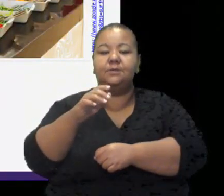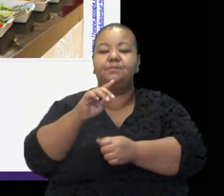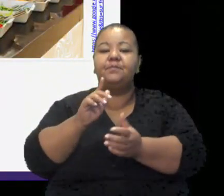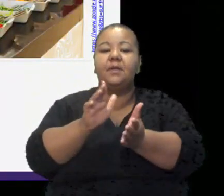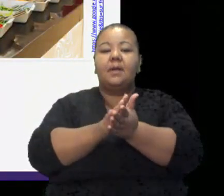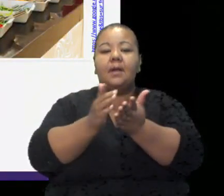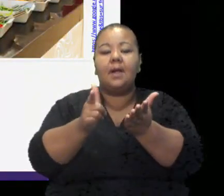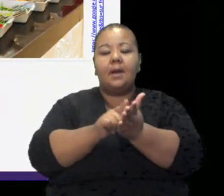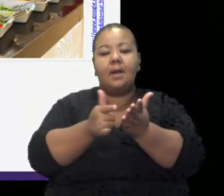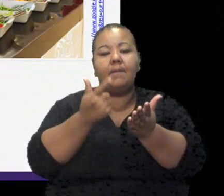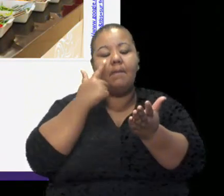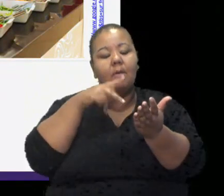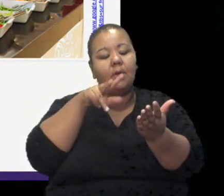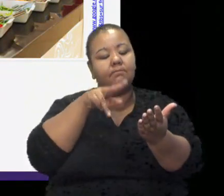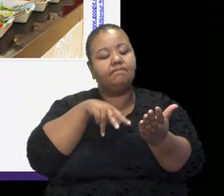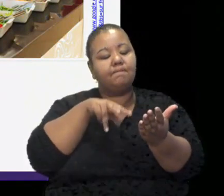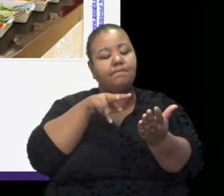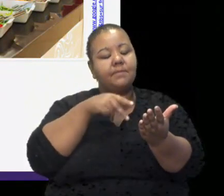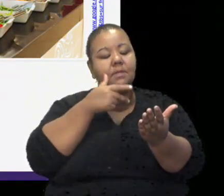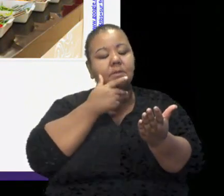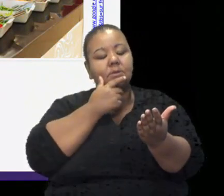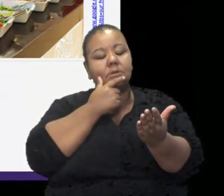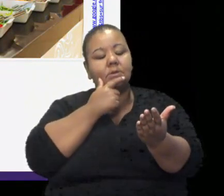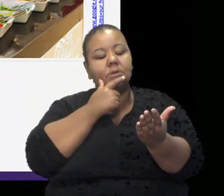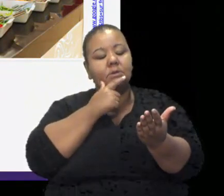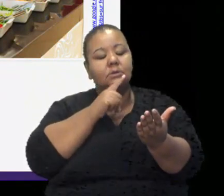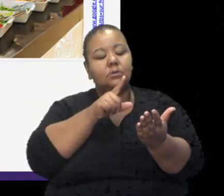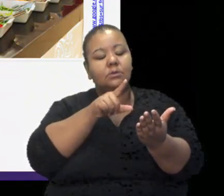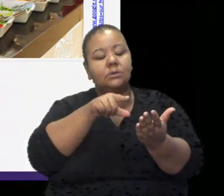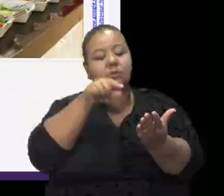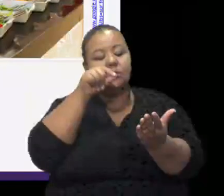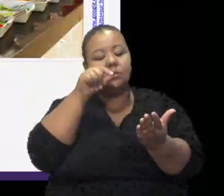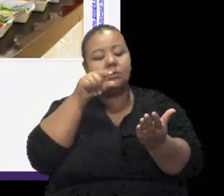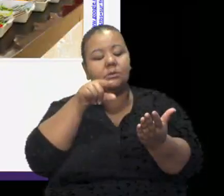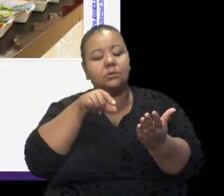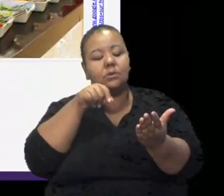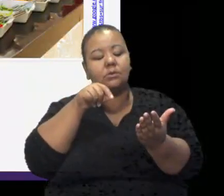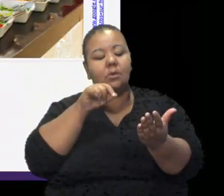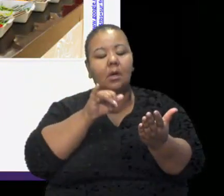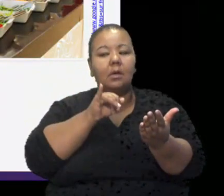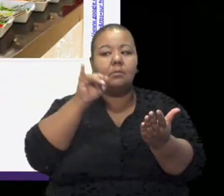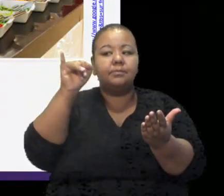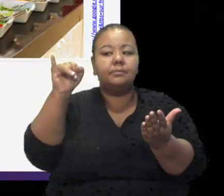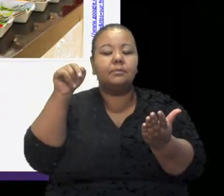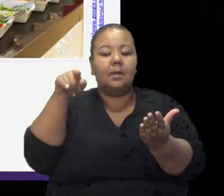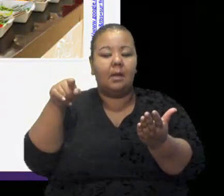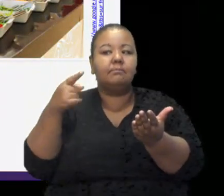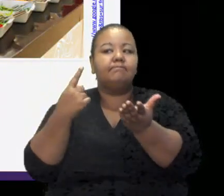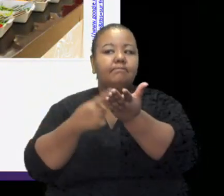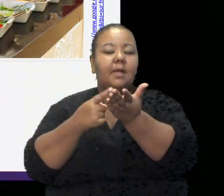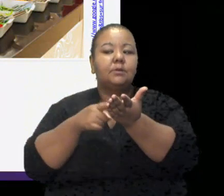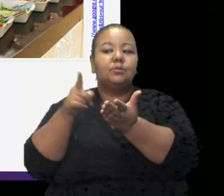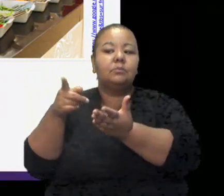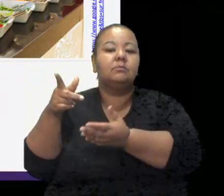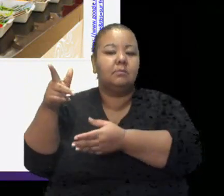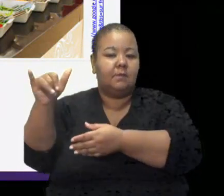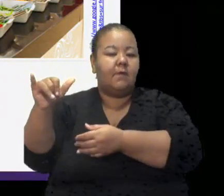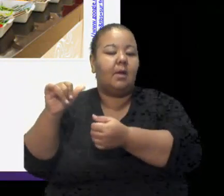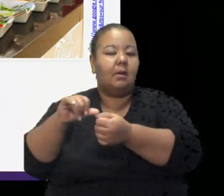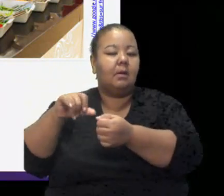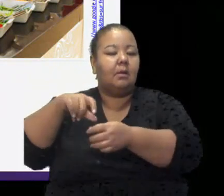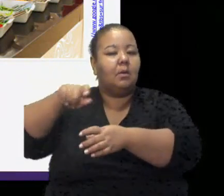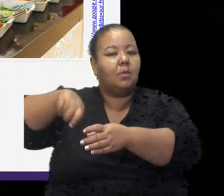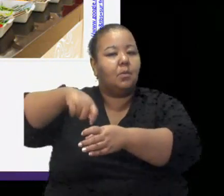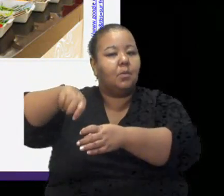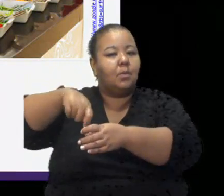né, faço o pedido e só a partir daí começa a ser elaborada a construção do prato que